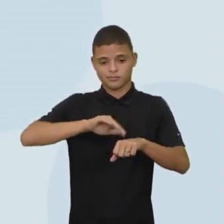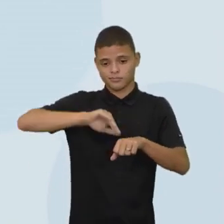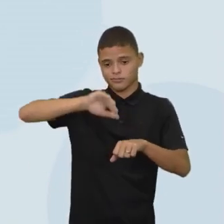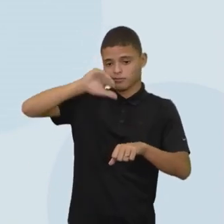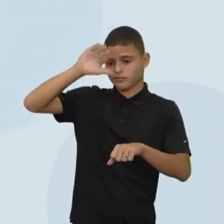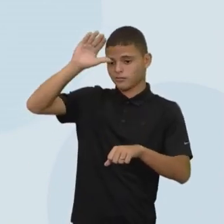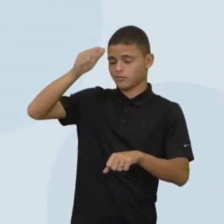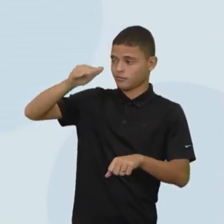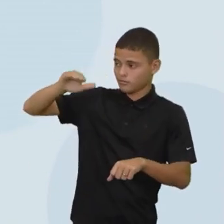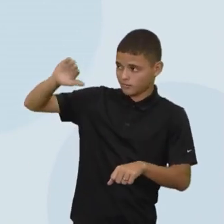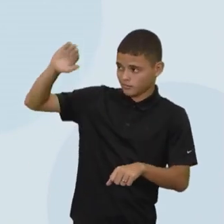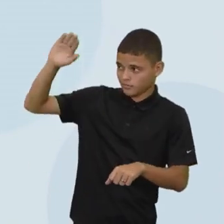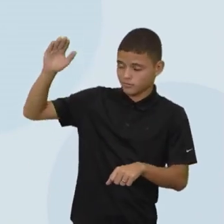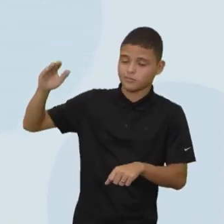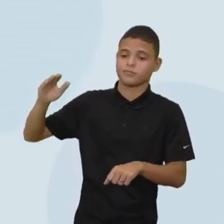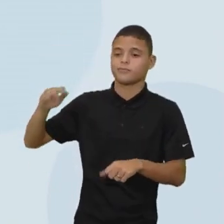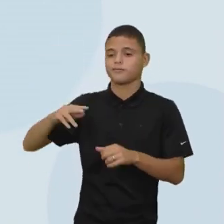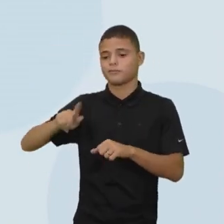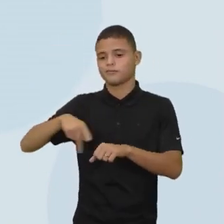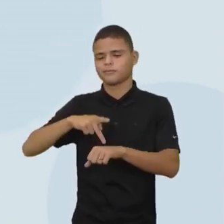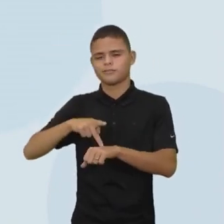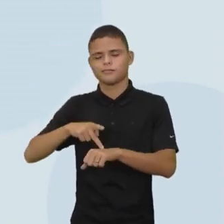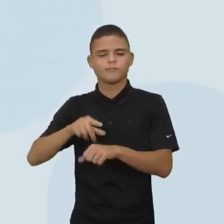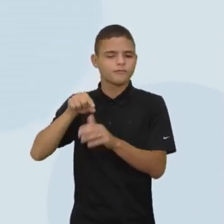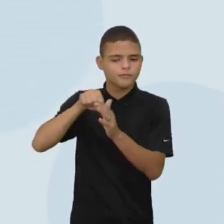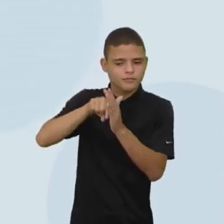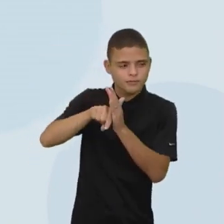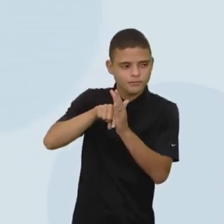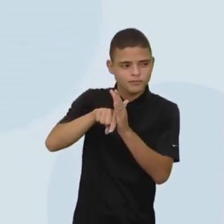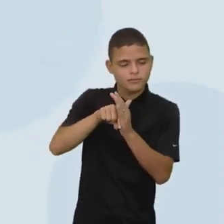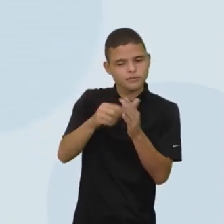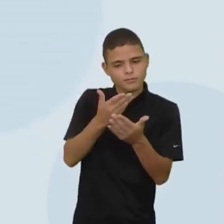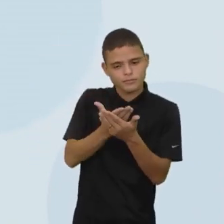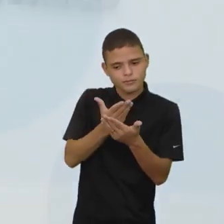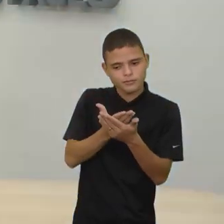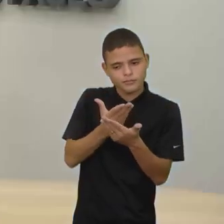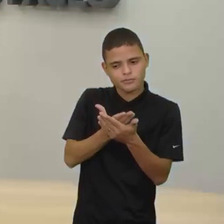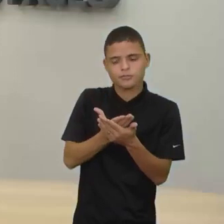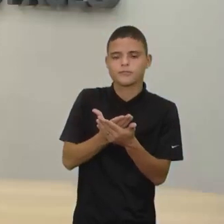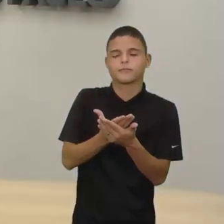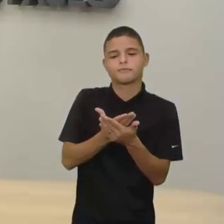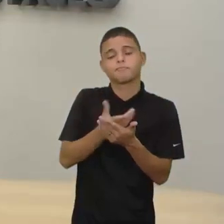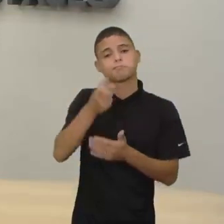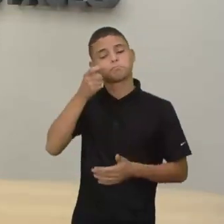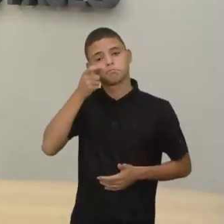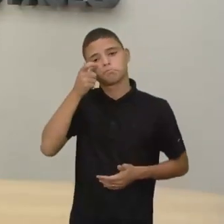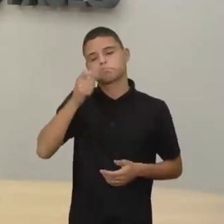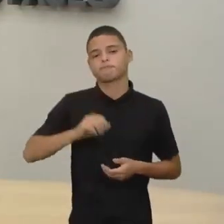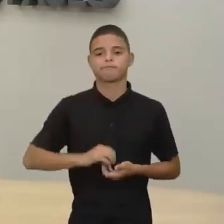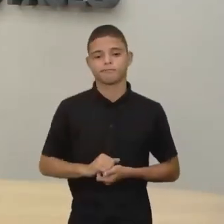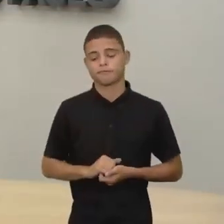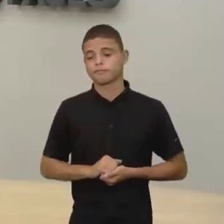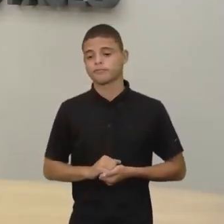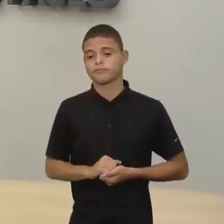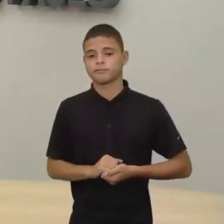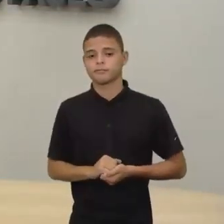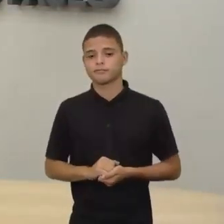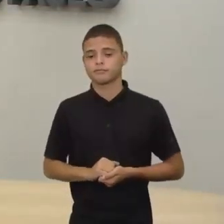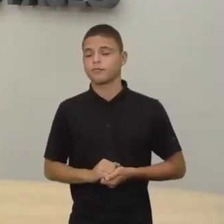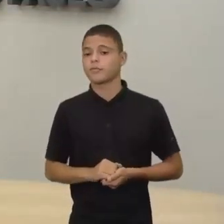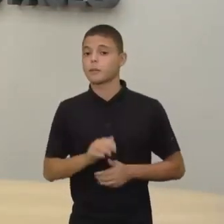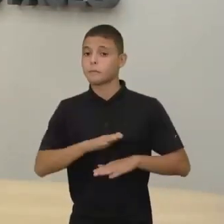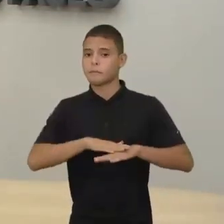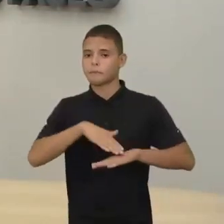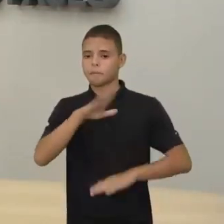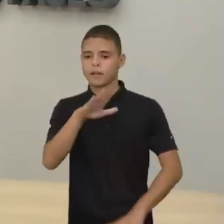Assim, direcionado para o seu país. E aí eu fiz uma pesquisa aí, Ju, ó, fiquei interessado aí, ó, fiz uma pesquisa, mais de 6